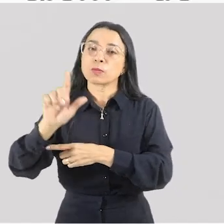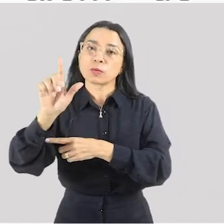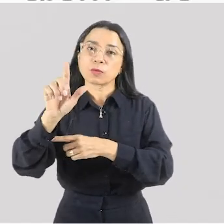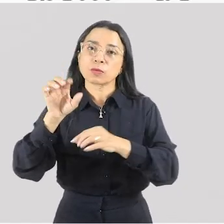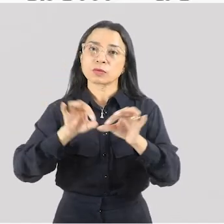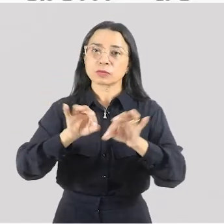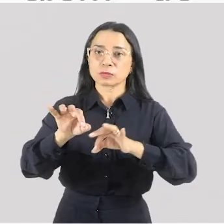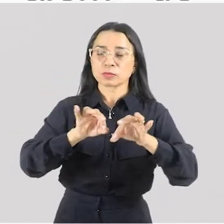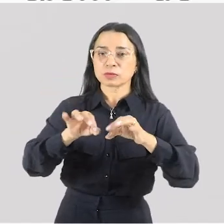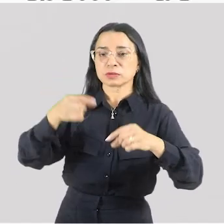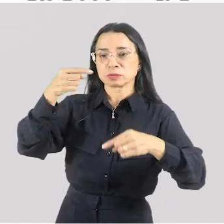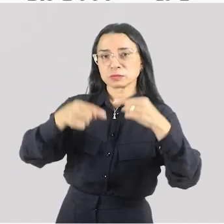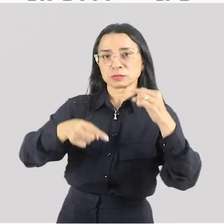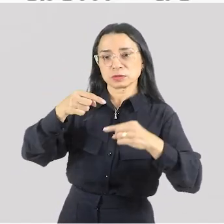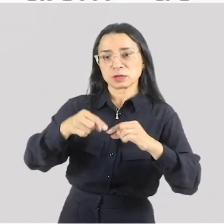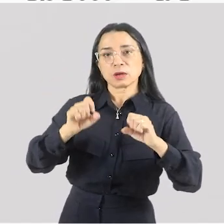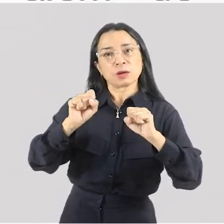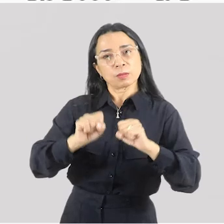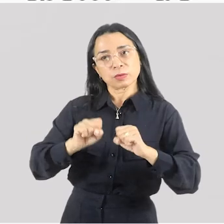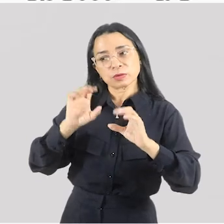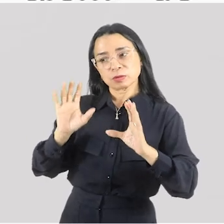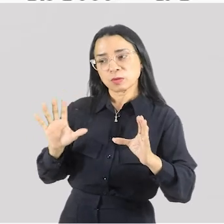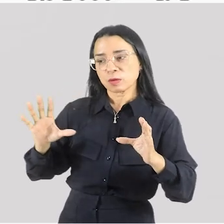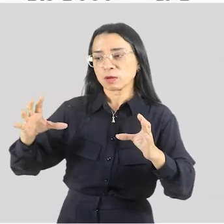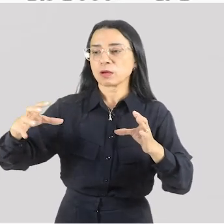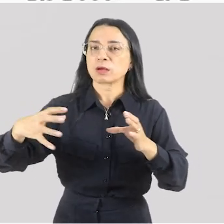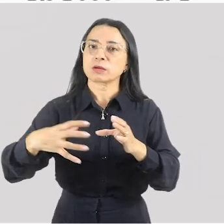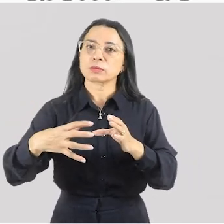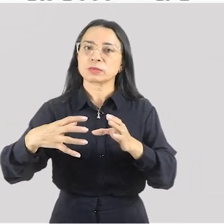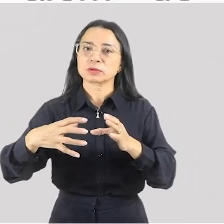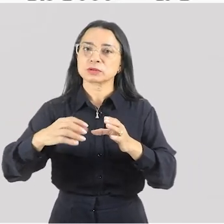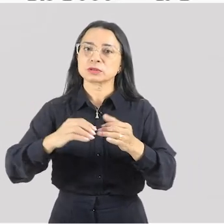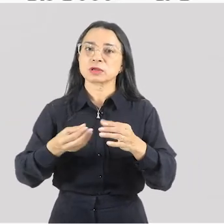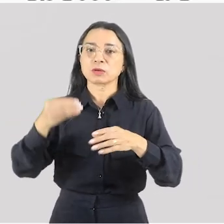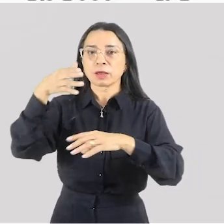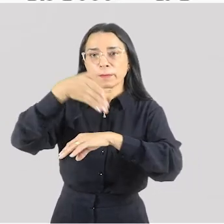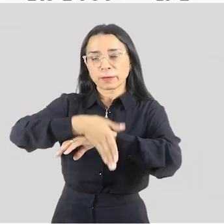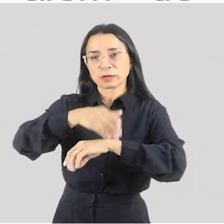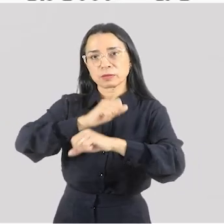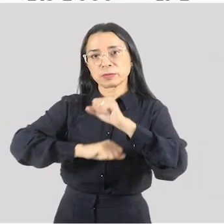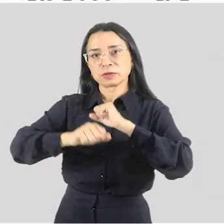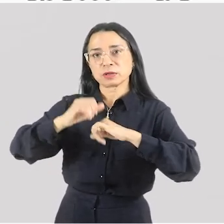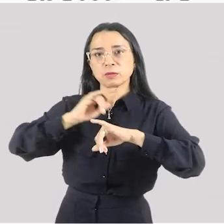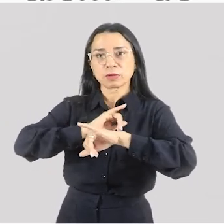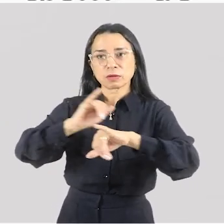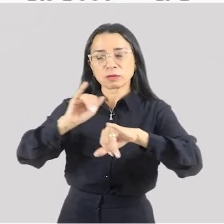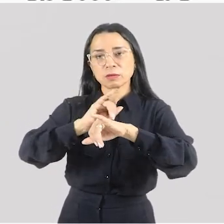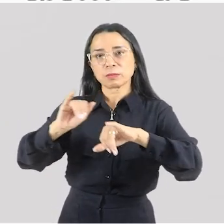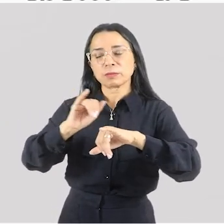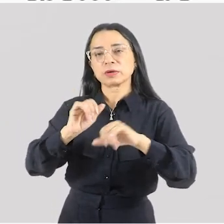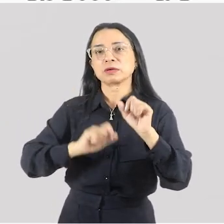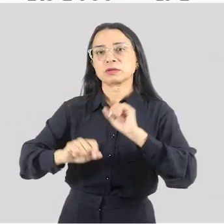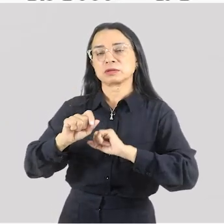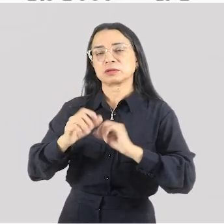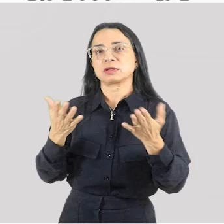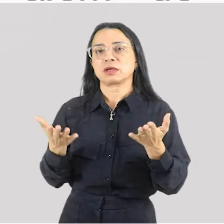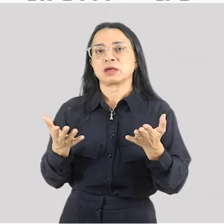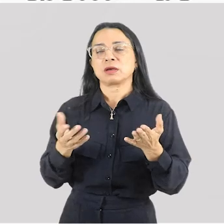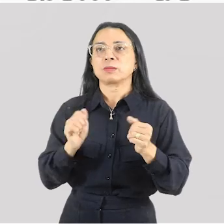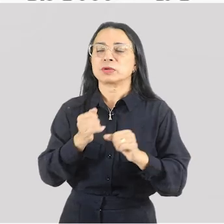organização política, podendo abranger participação em campanhas eleitorais, Quando você vai lá apoiar um